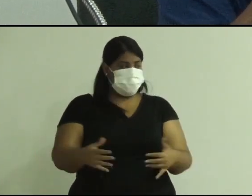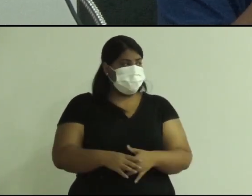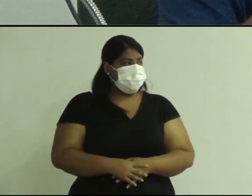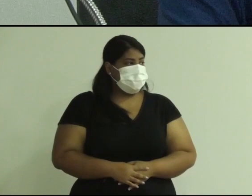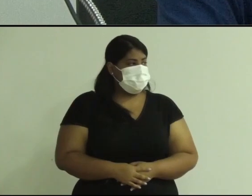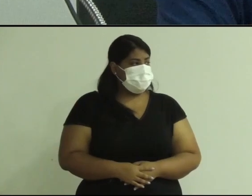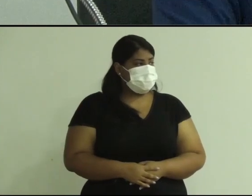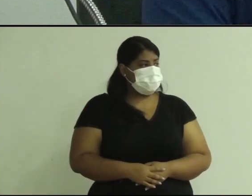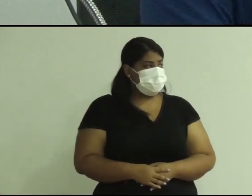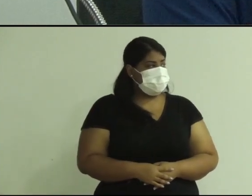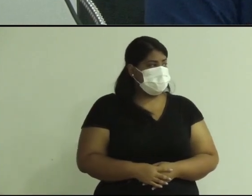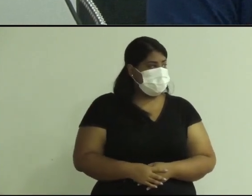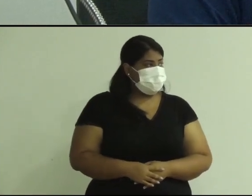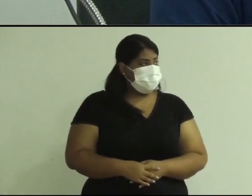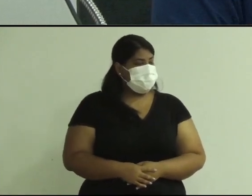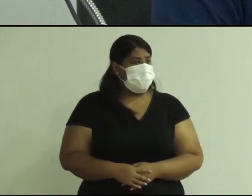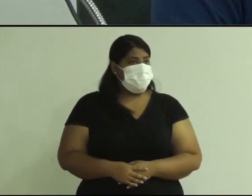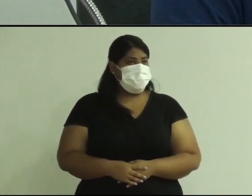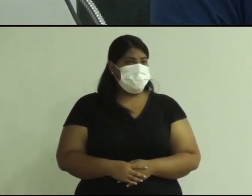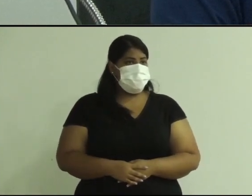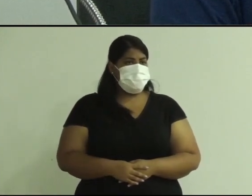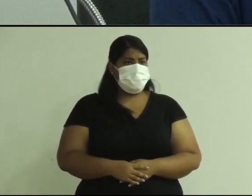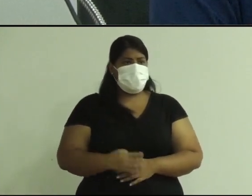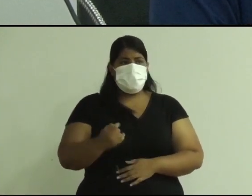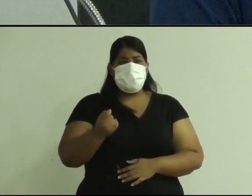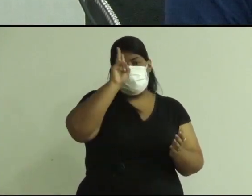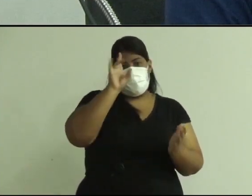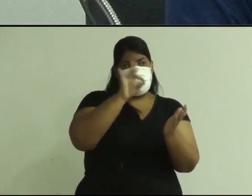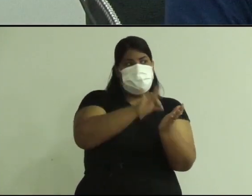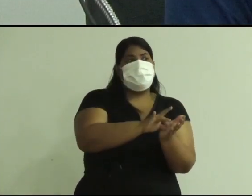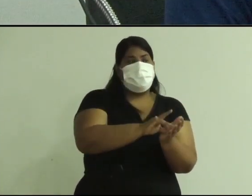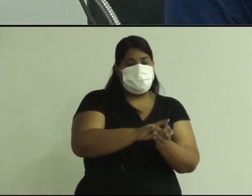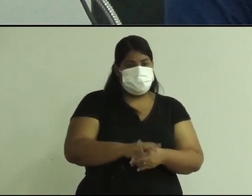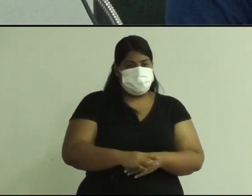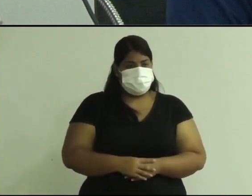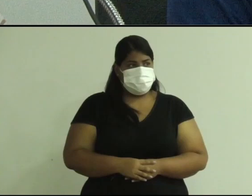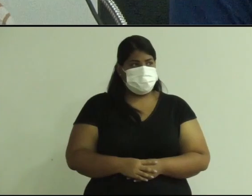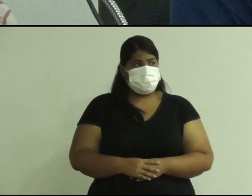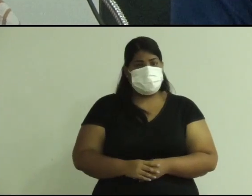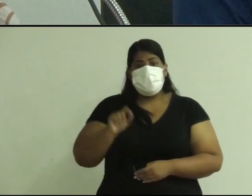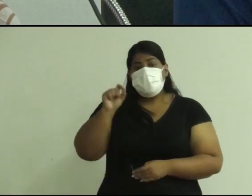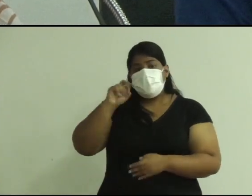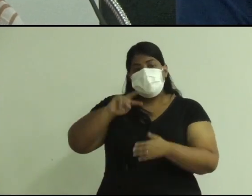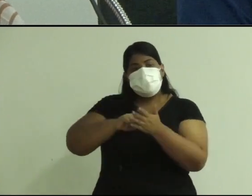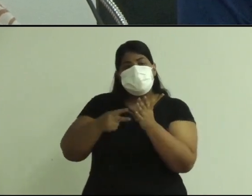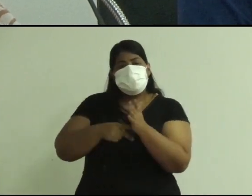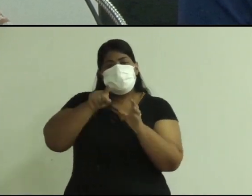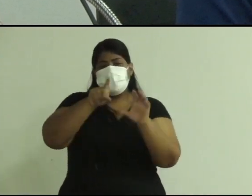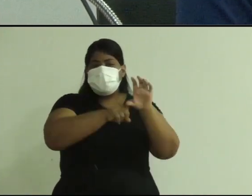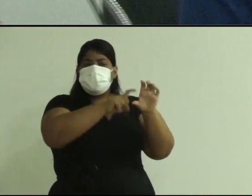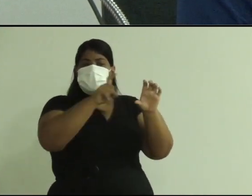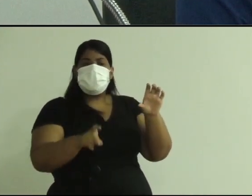são as iniciativas que interrogam os sentidos dessa independência. O que significou essa independência